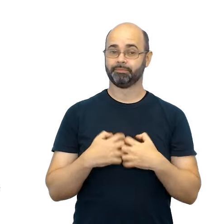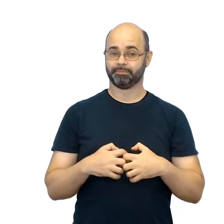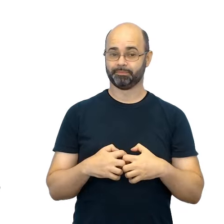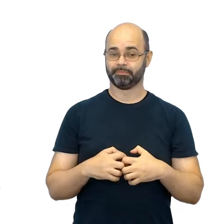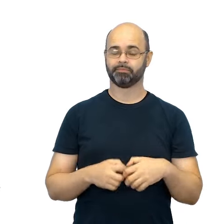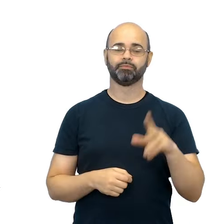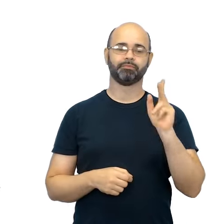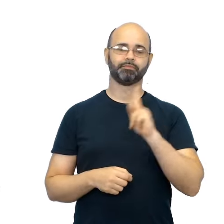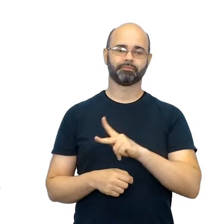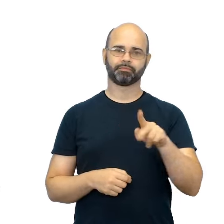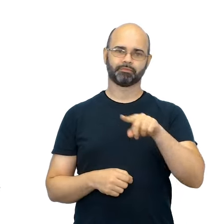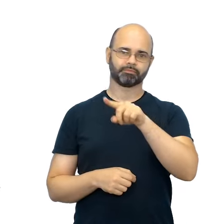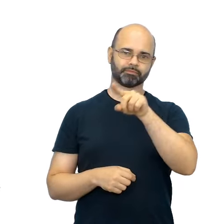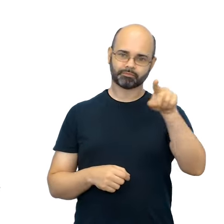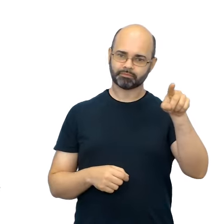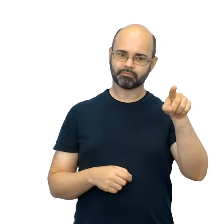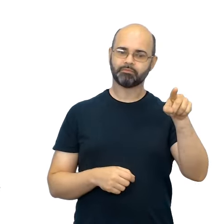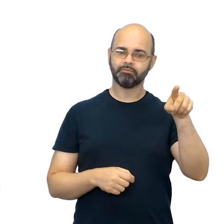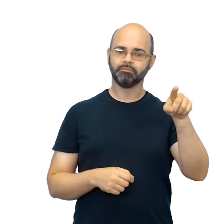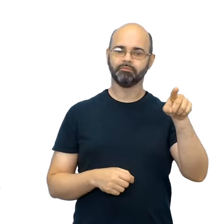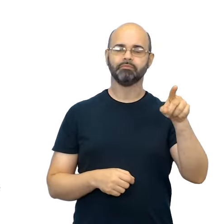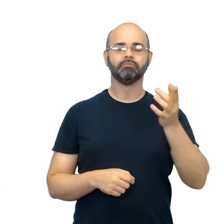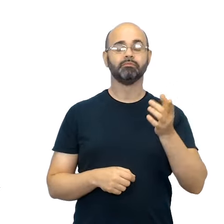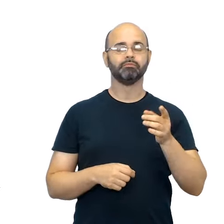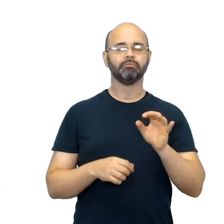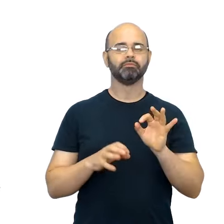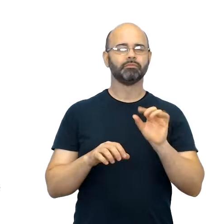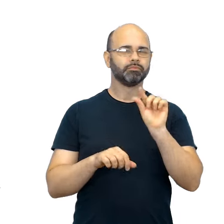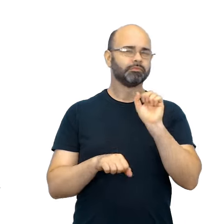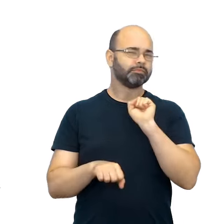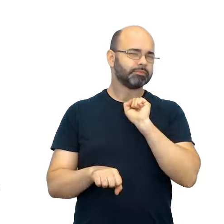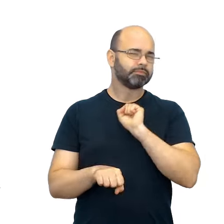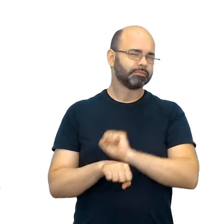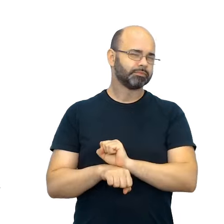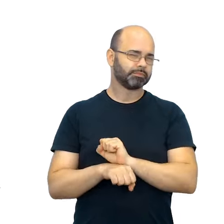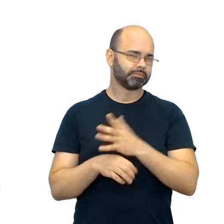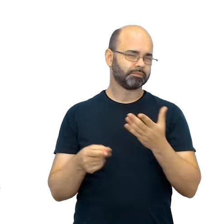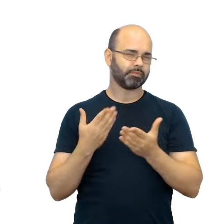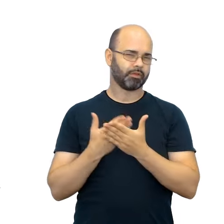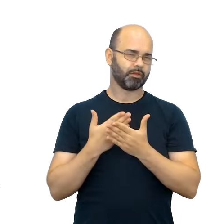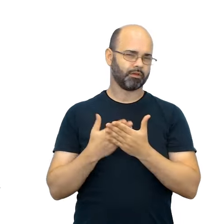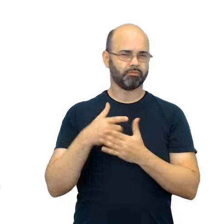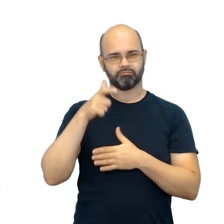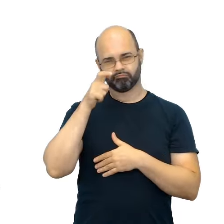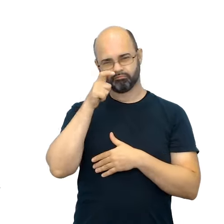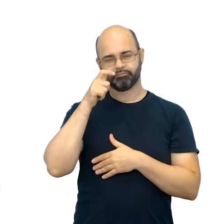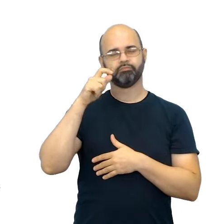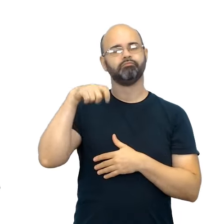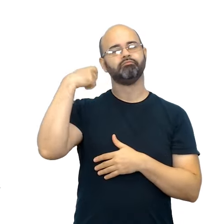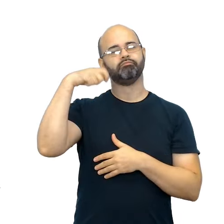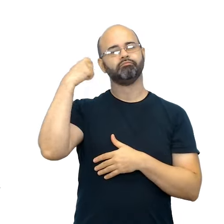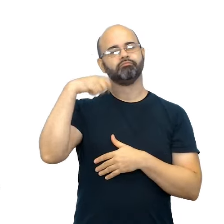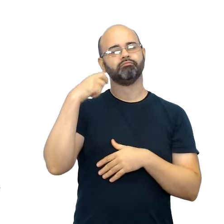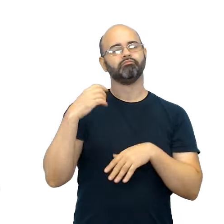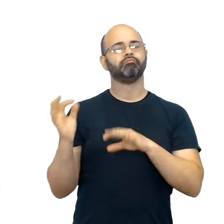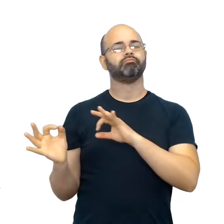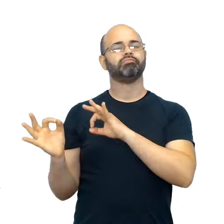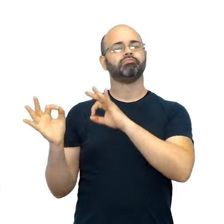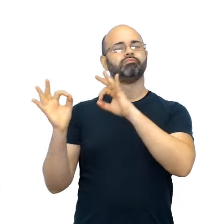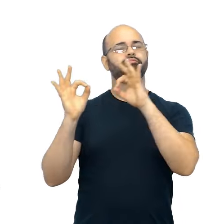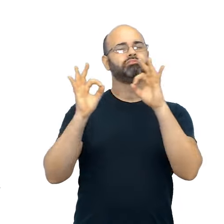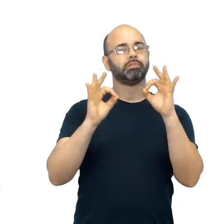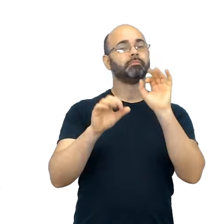professores possam fazer uma paradinha ali ao assistir o vídeo, né, e